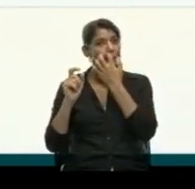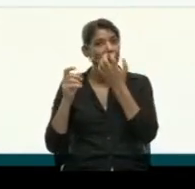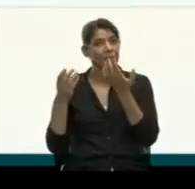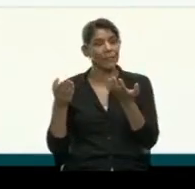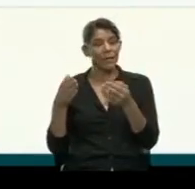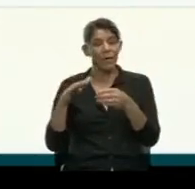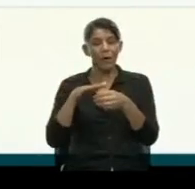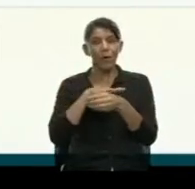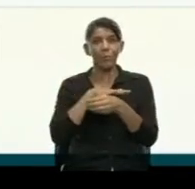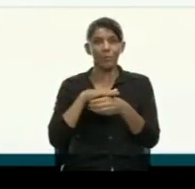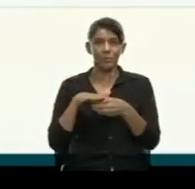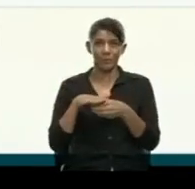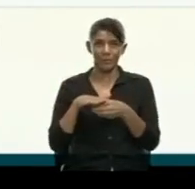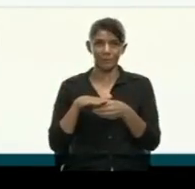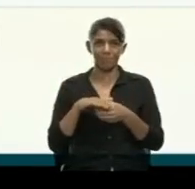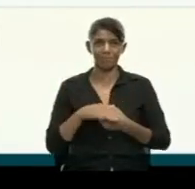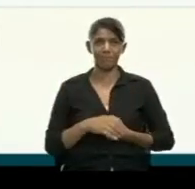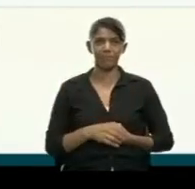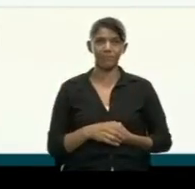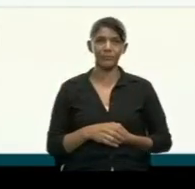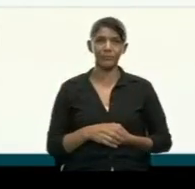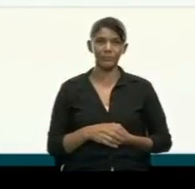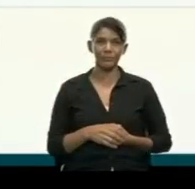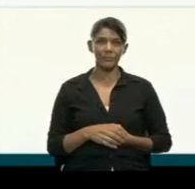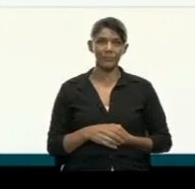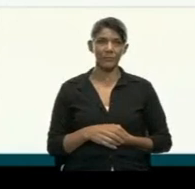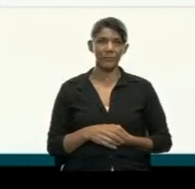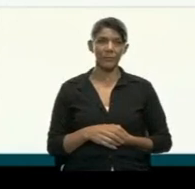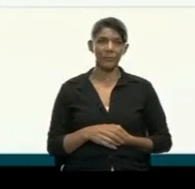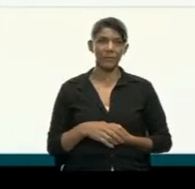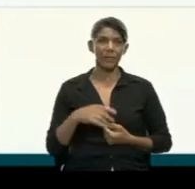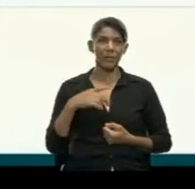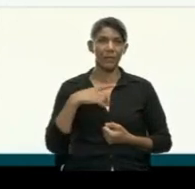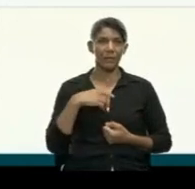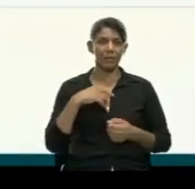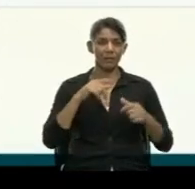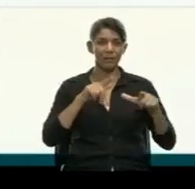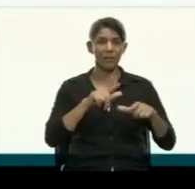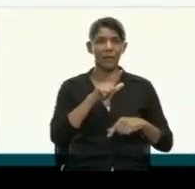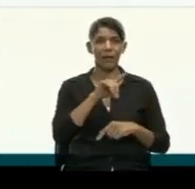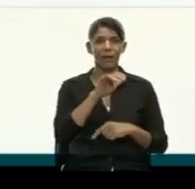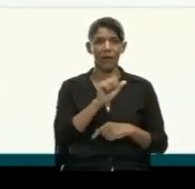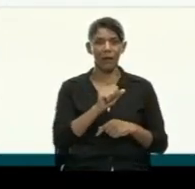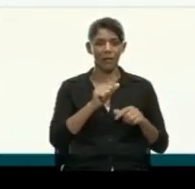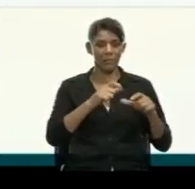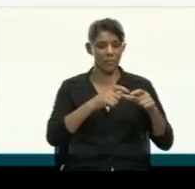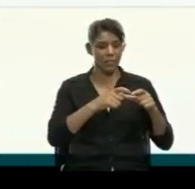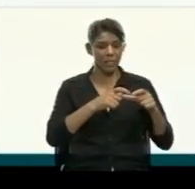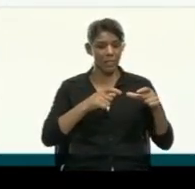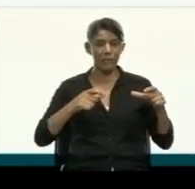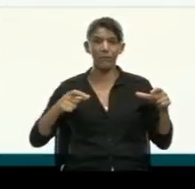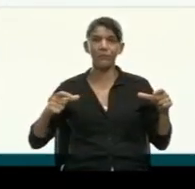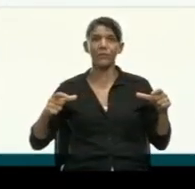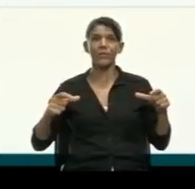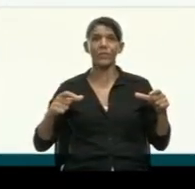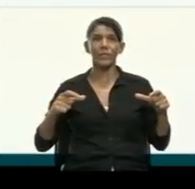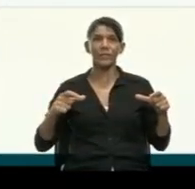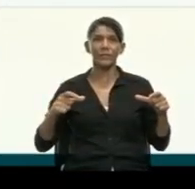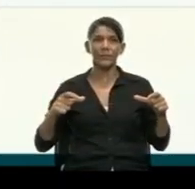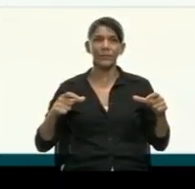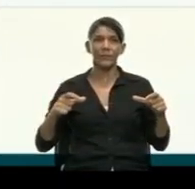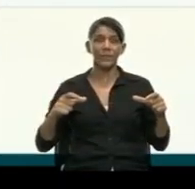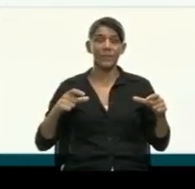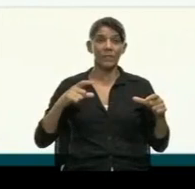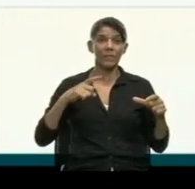a cobertura. E aqui, lajes e vigas, né, para finalizar todo esse conceito da cobertura.